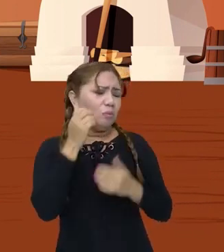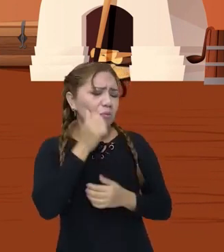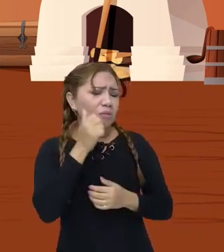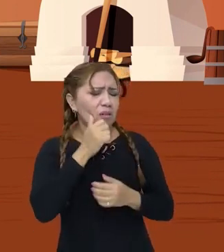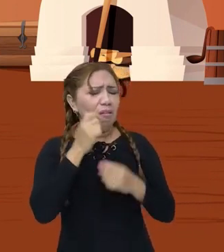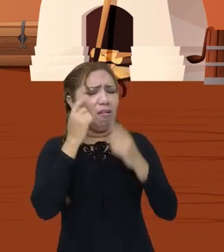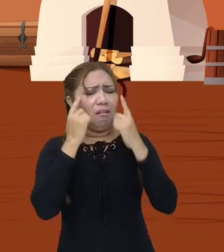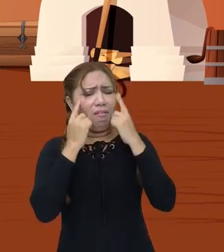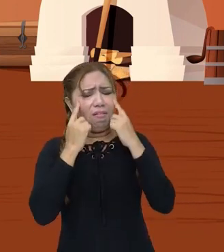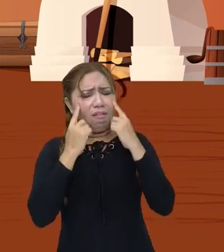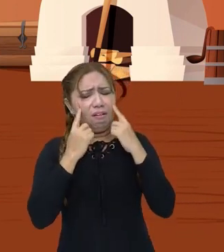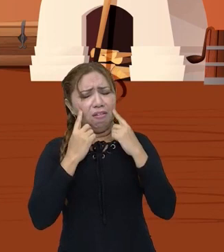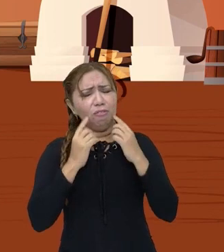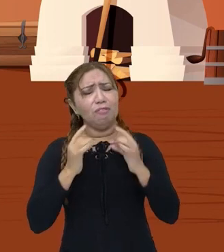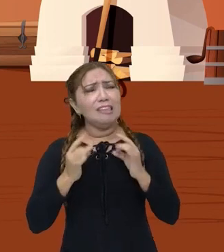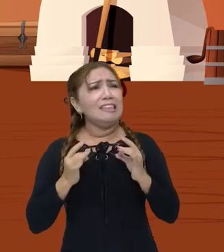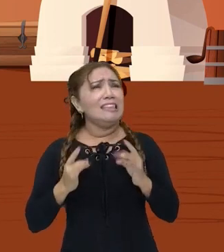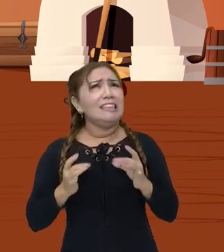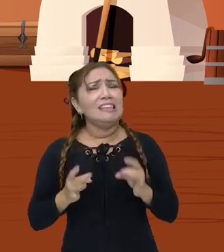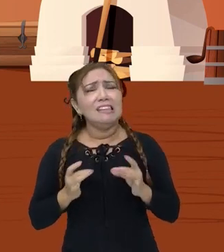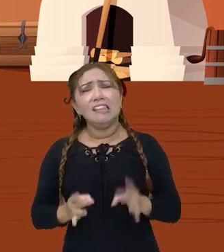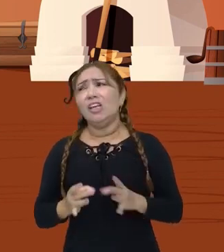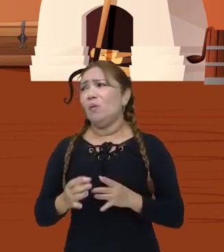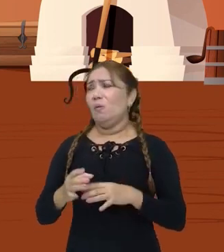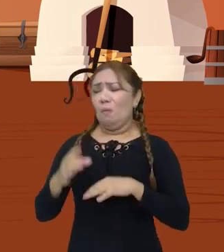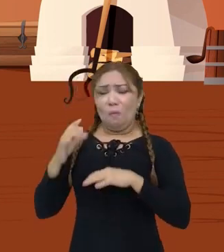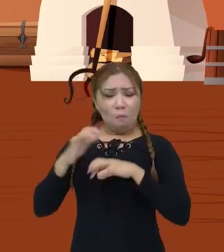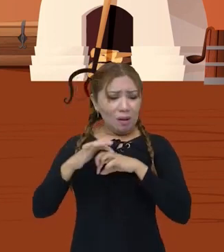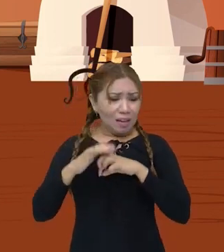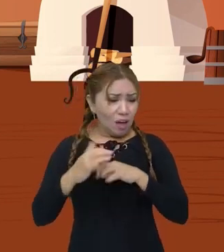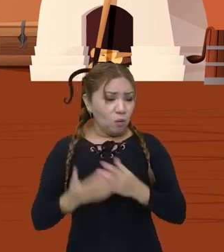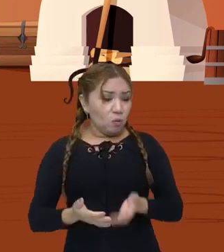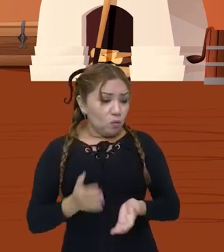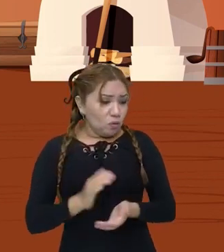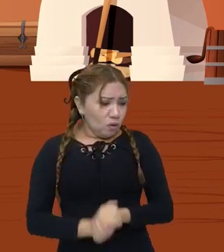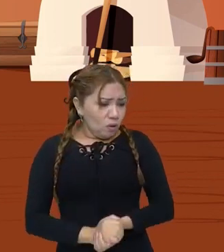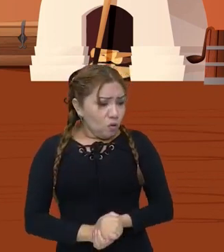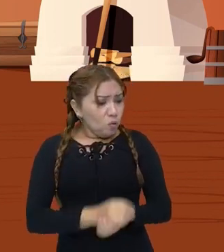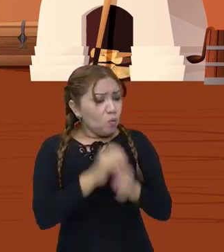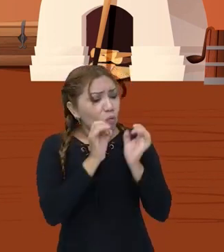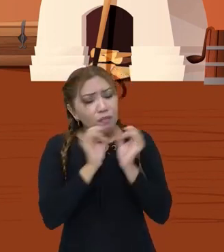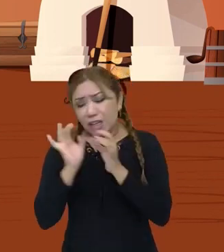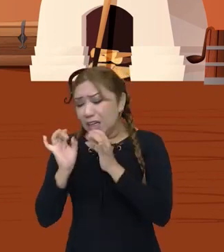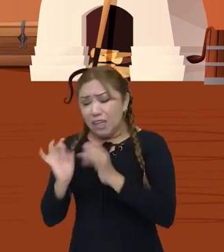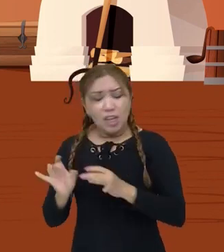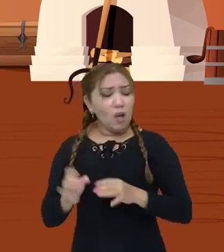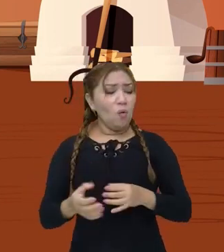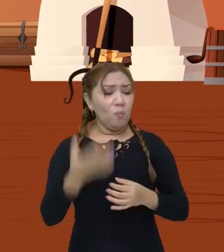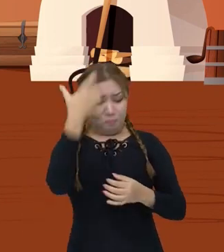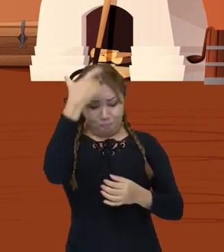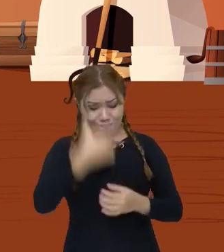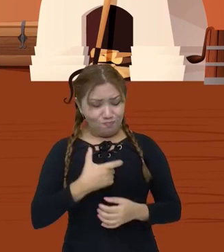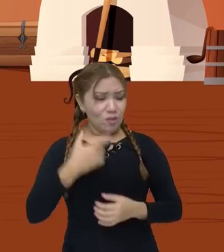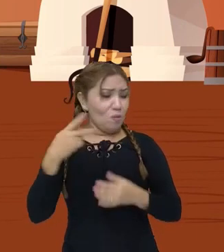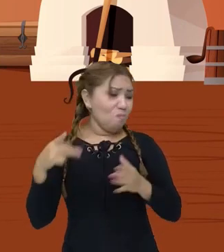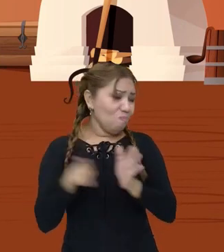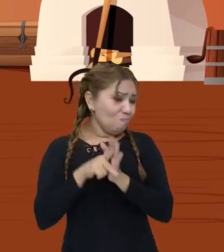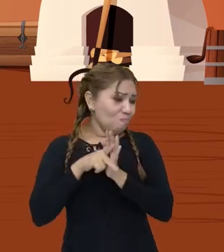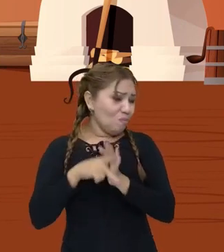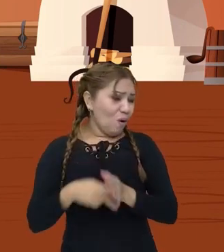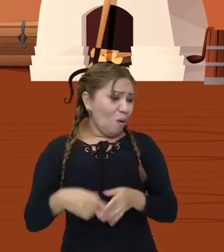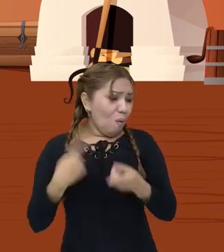mulher, tu não vendeu meu anel, tu vendeu teu marido, mulher. Sabendo que faria